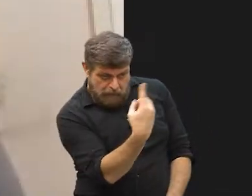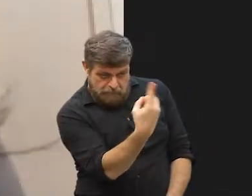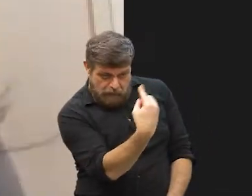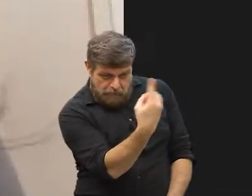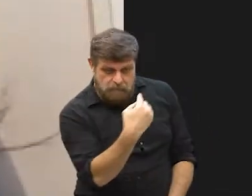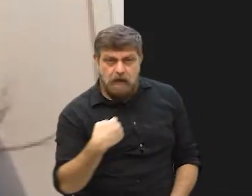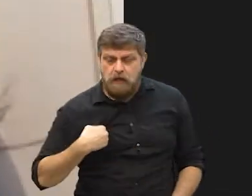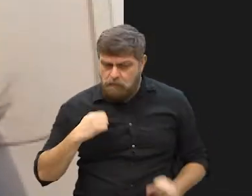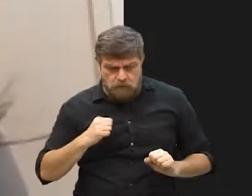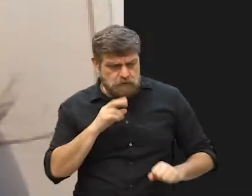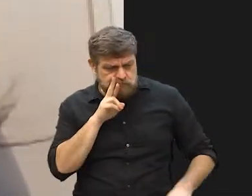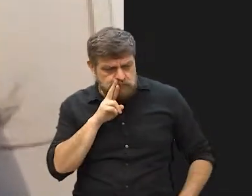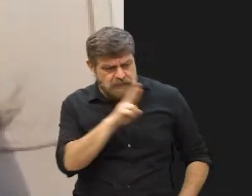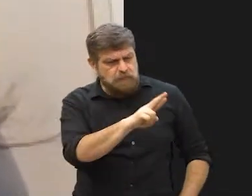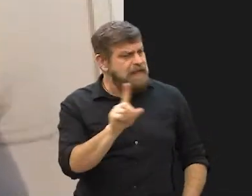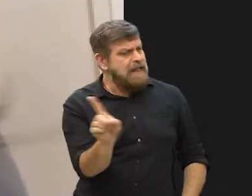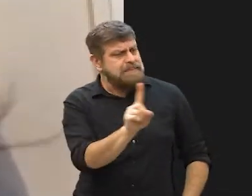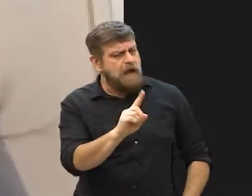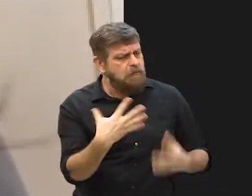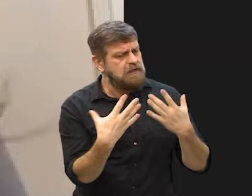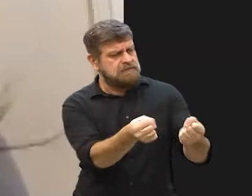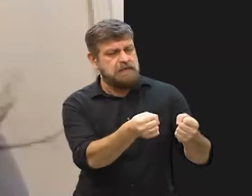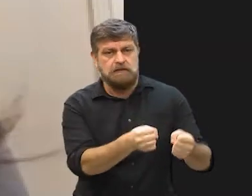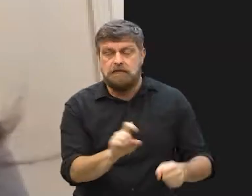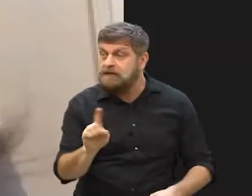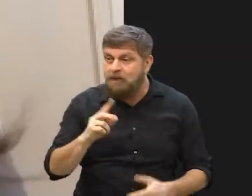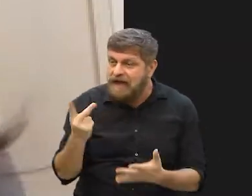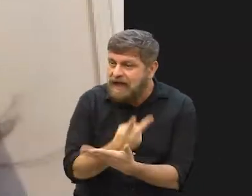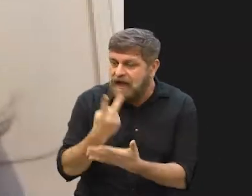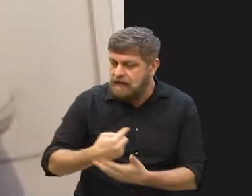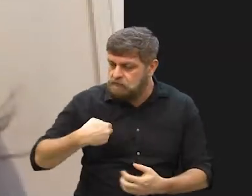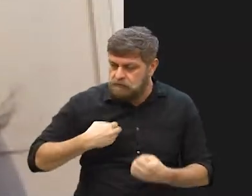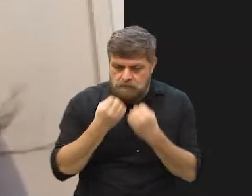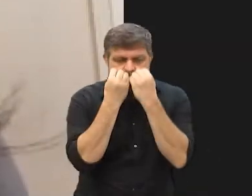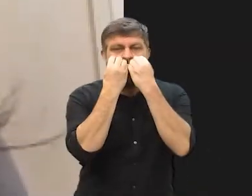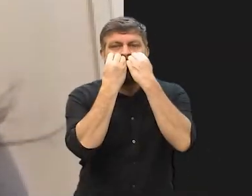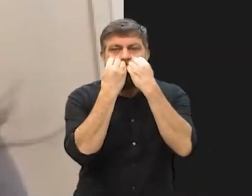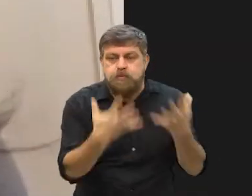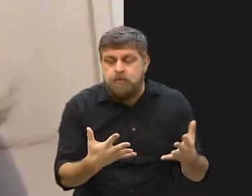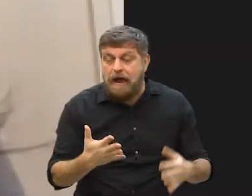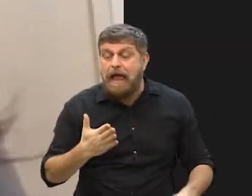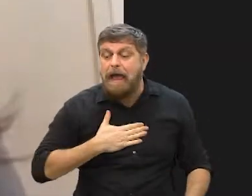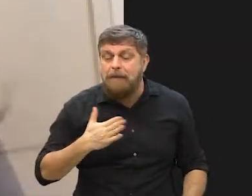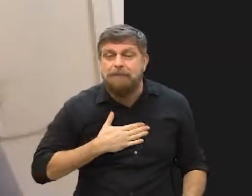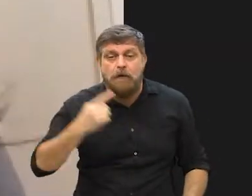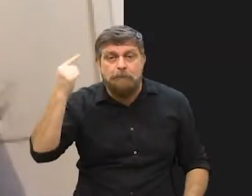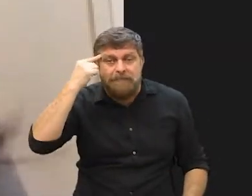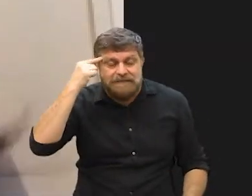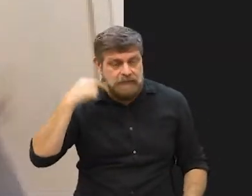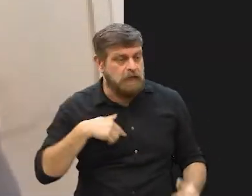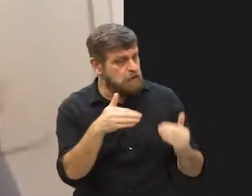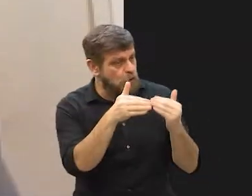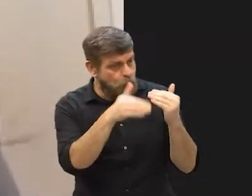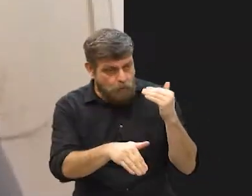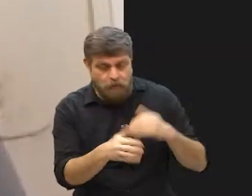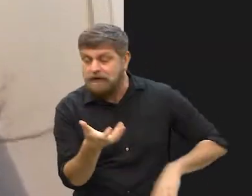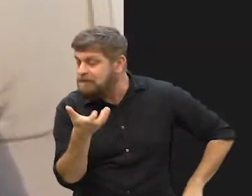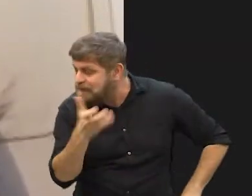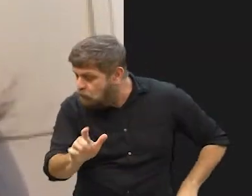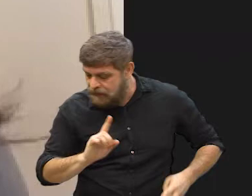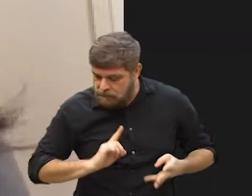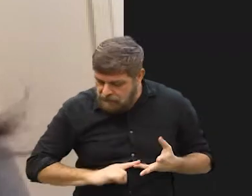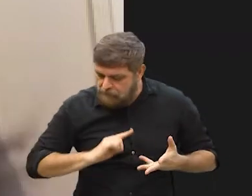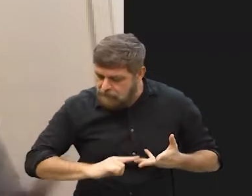Eu posso discordar. E isso não é errado. Eu tenho que falar o que eu penso. Olha, eu não concordo com você, eu não quero